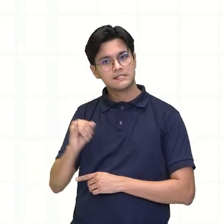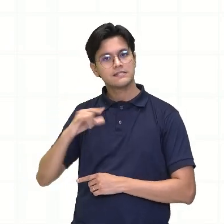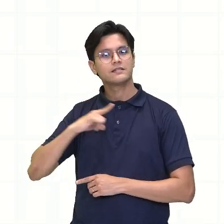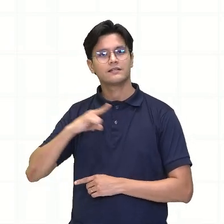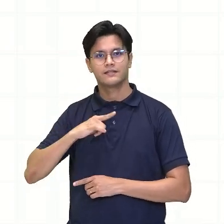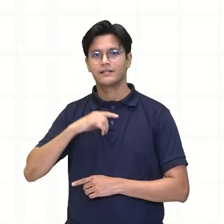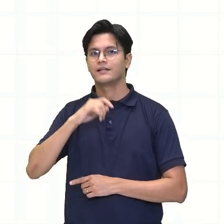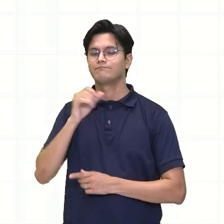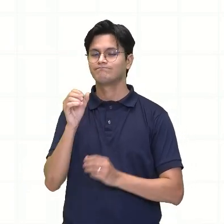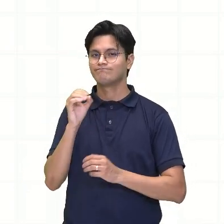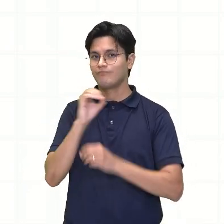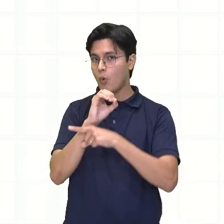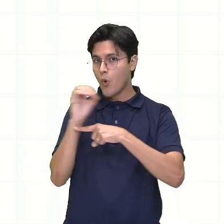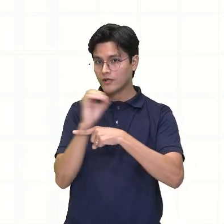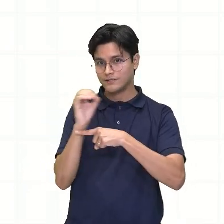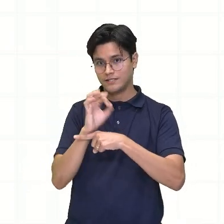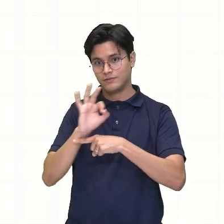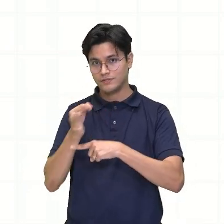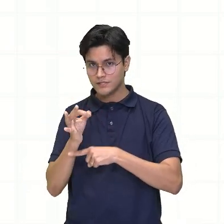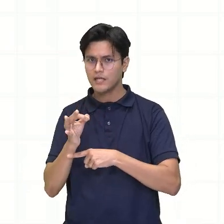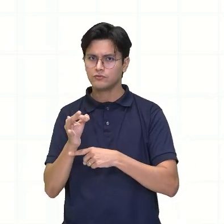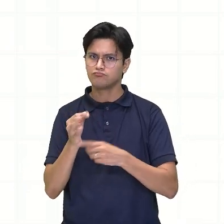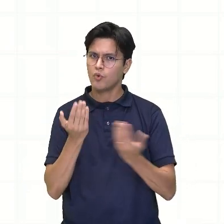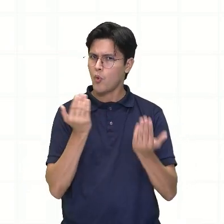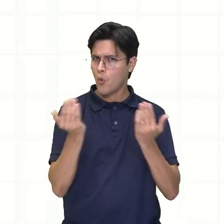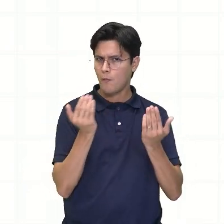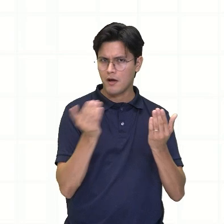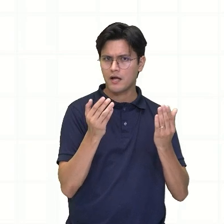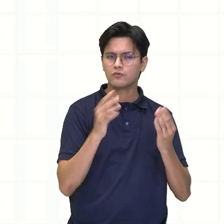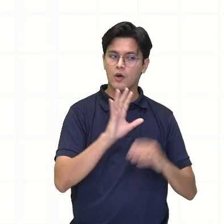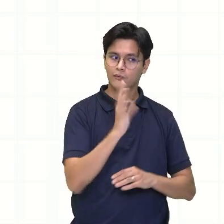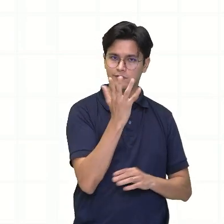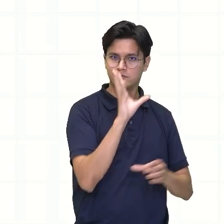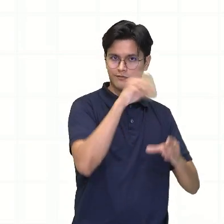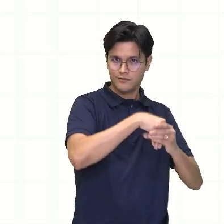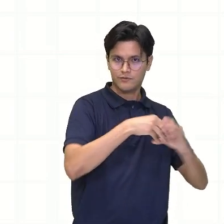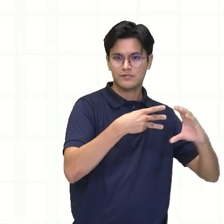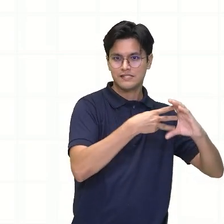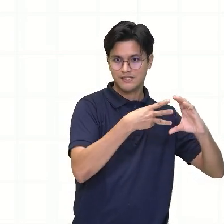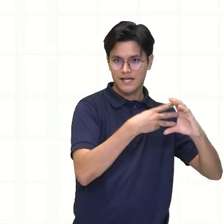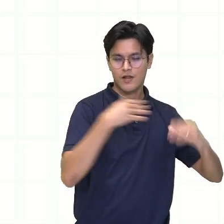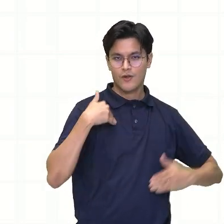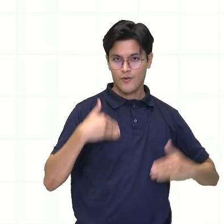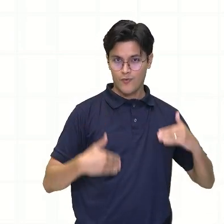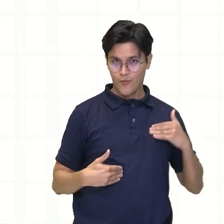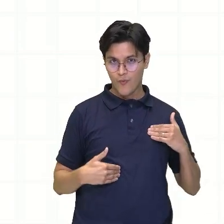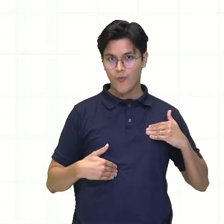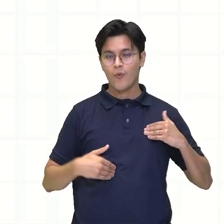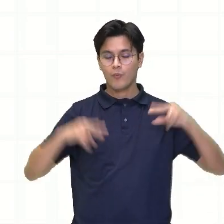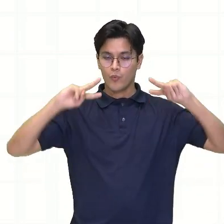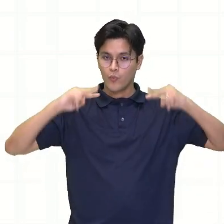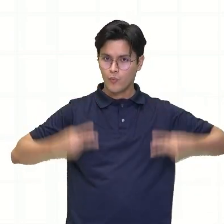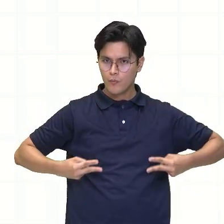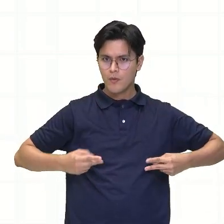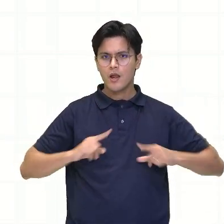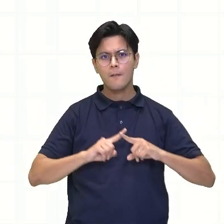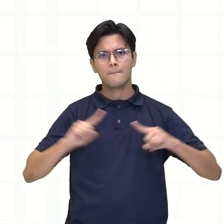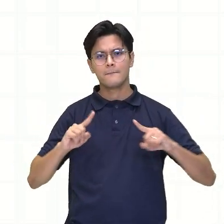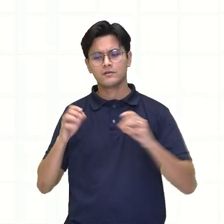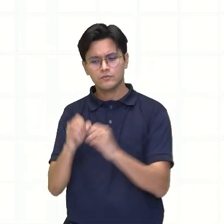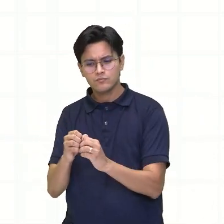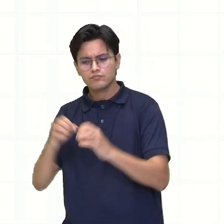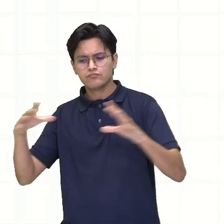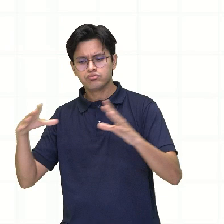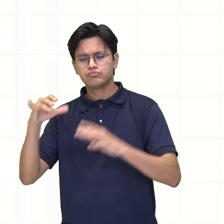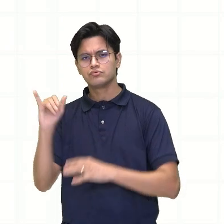nas nossas células, tá? E como que vai acontecer essa ignição? É necessário aí a presença de uma peça chamada